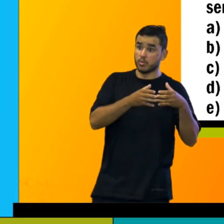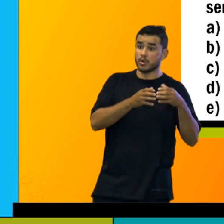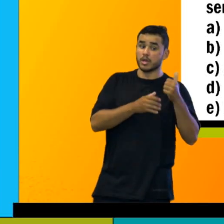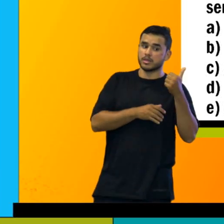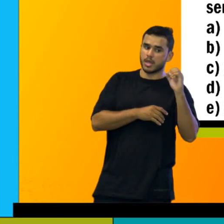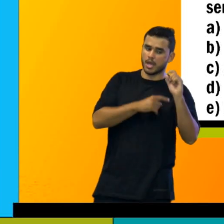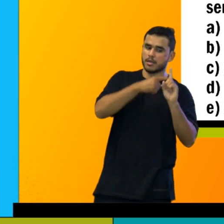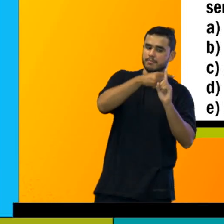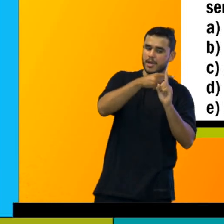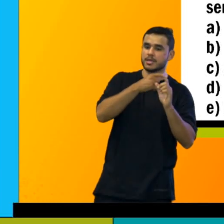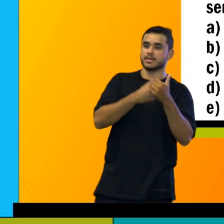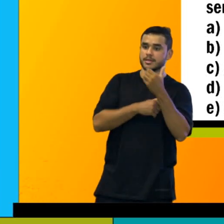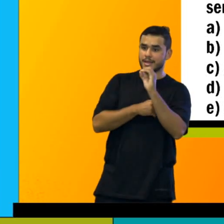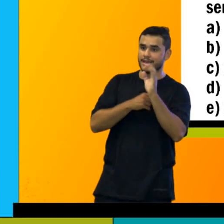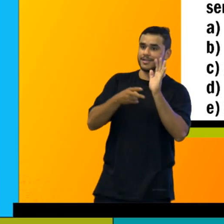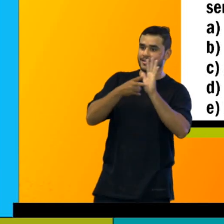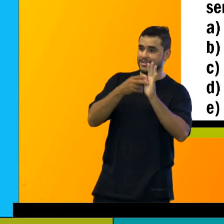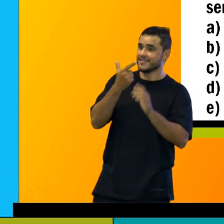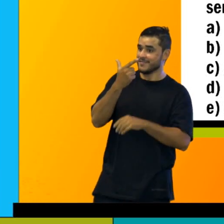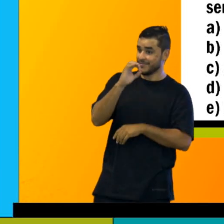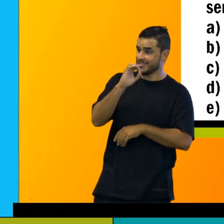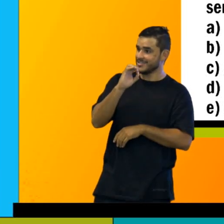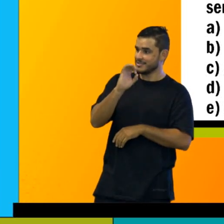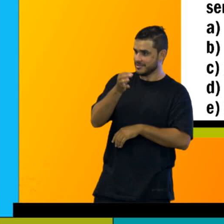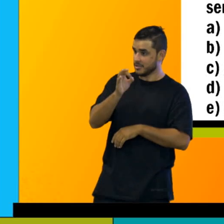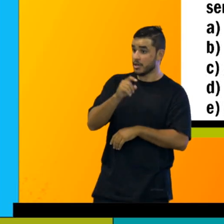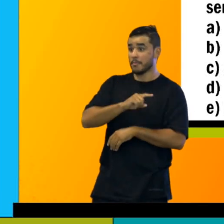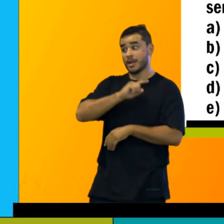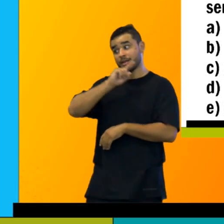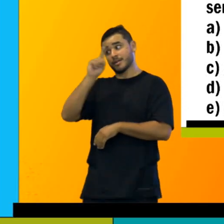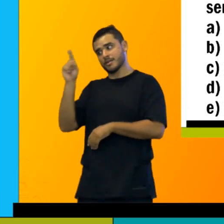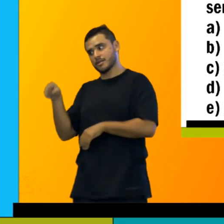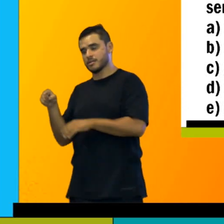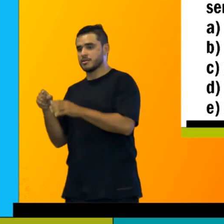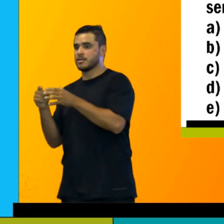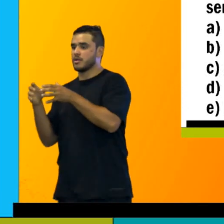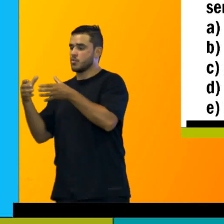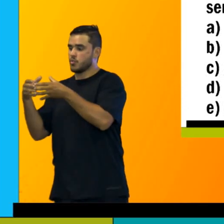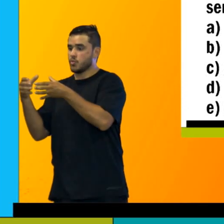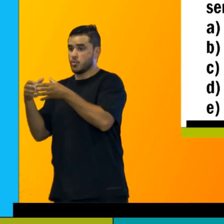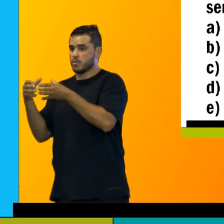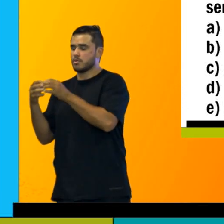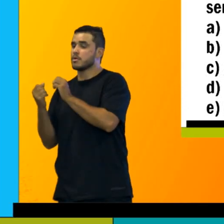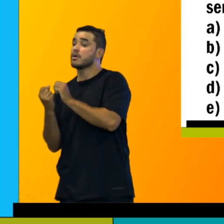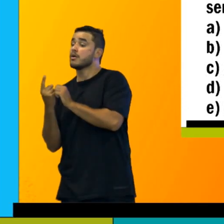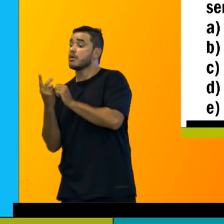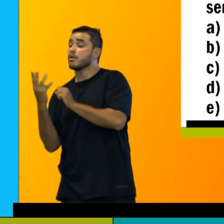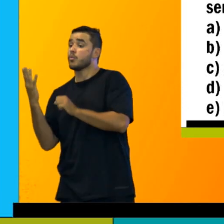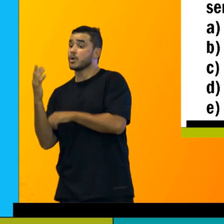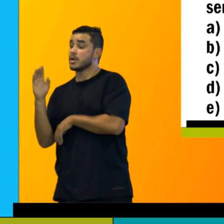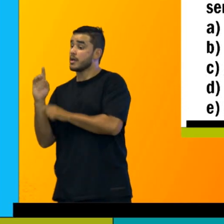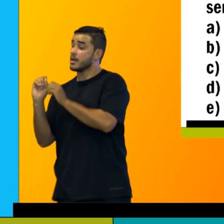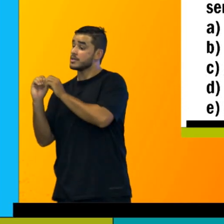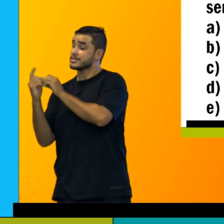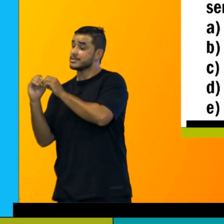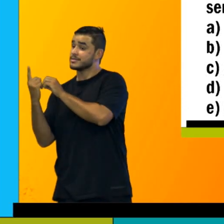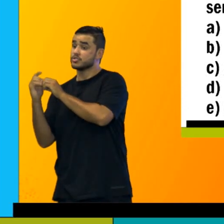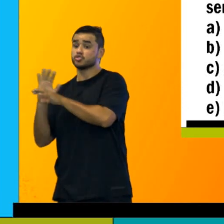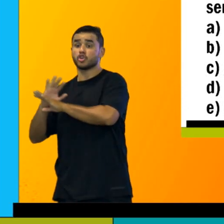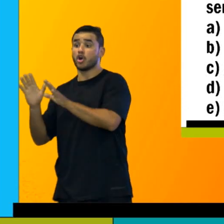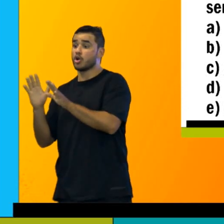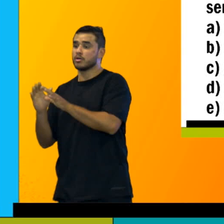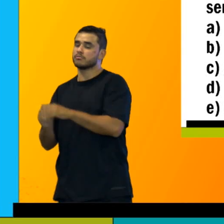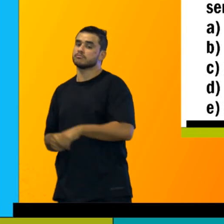20. Perfeito? Beleza. Mas no binário não é bem assim. No binário é assim, ó. 0 mais 0